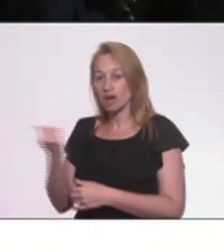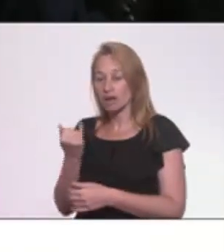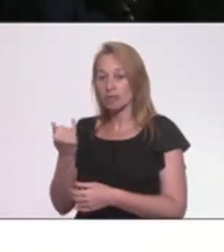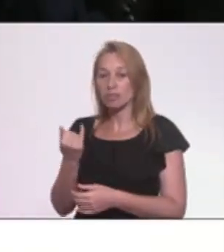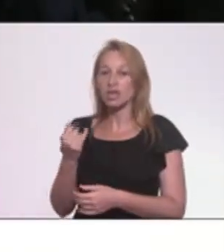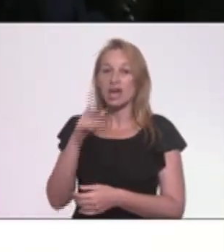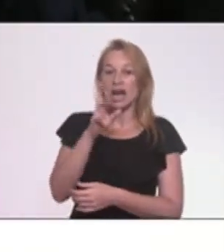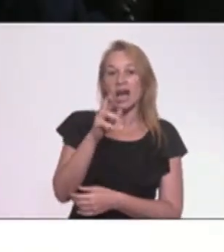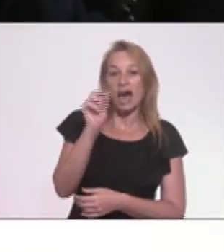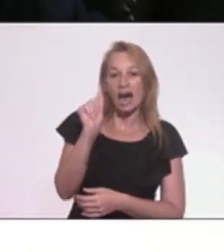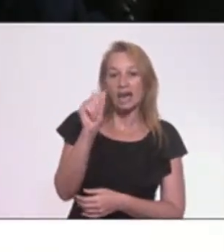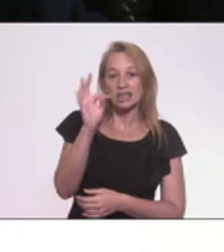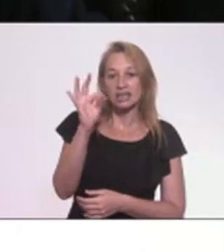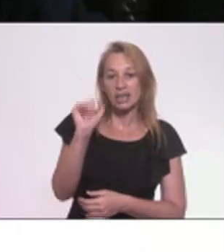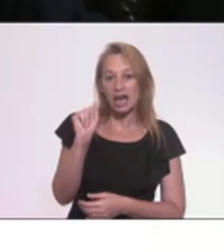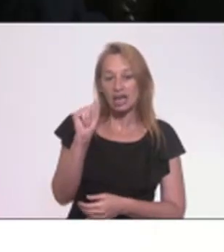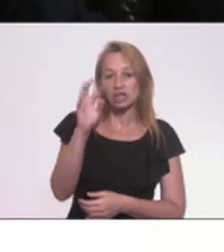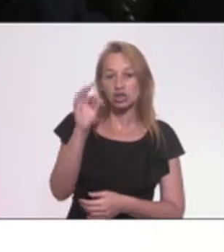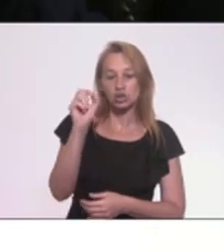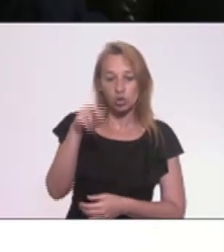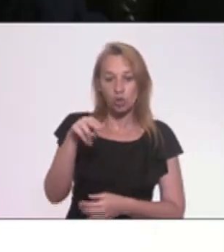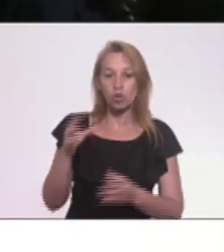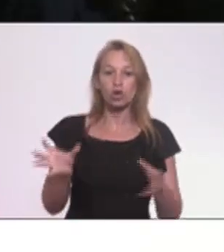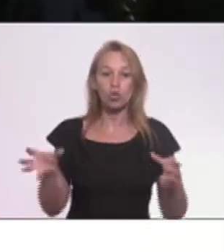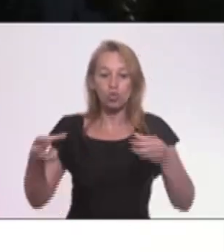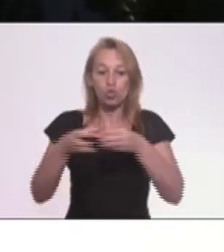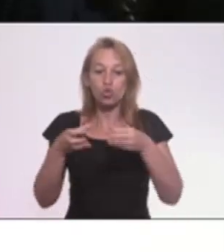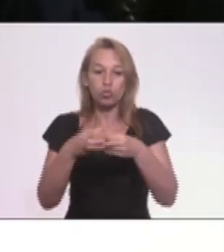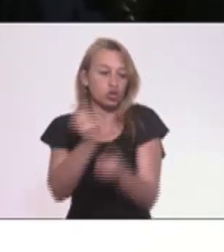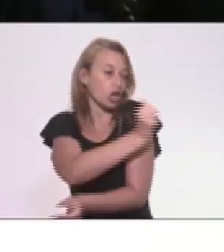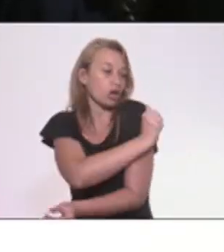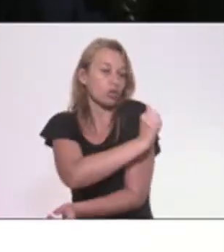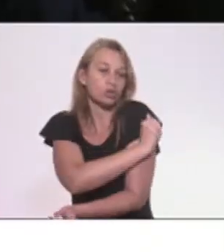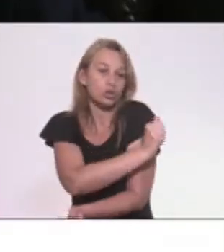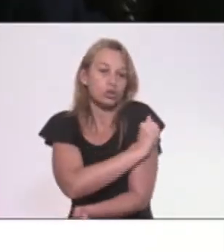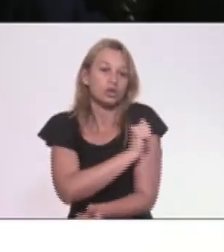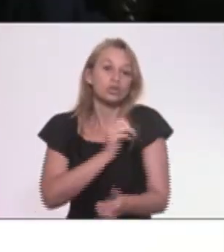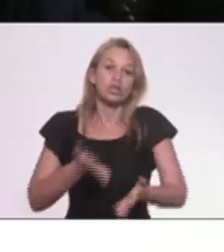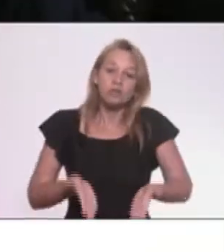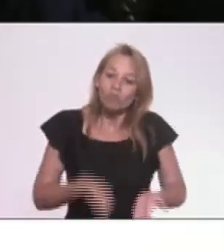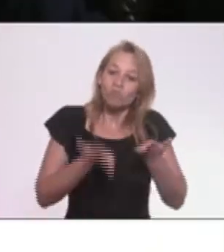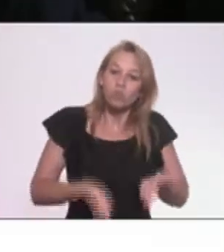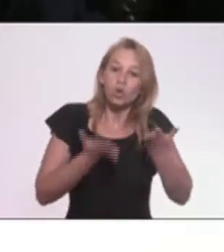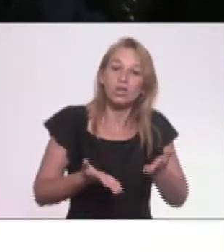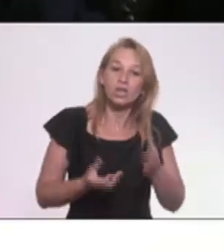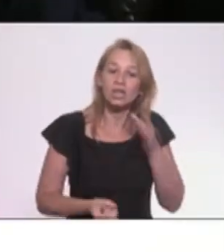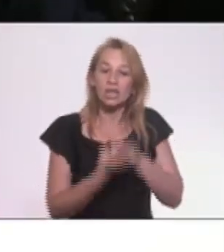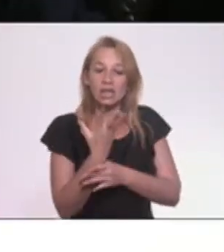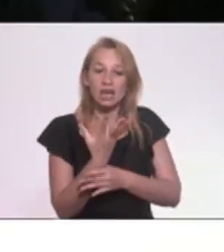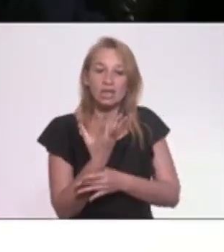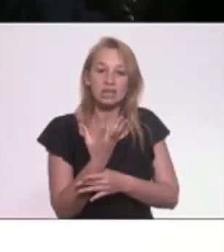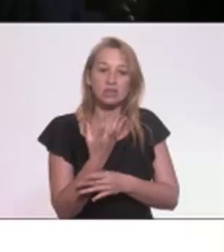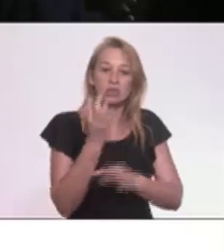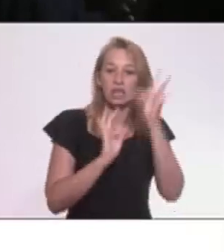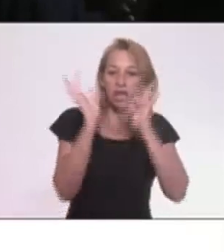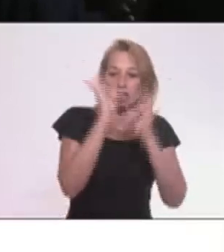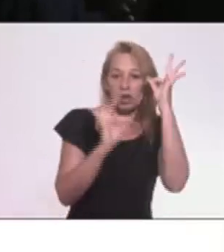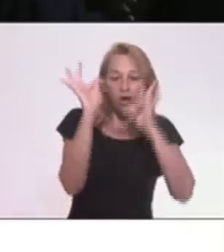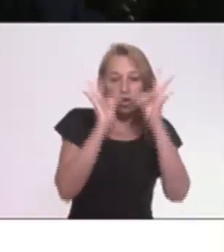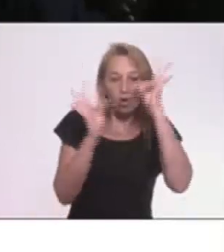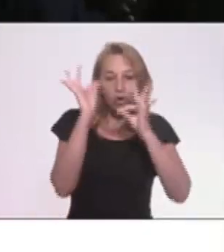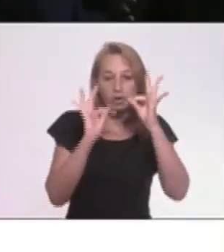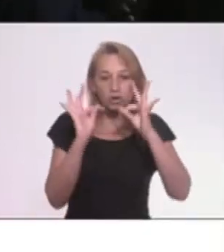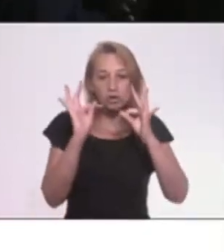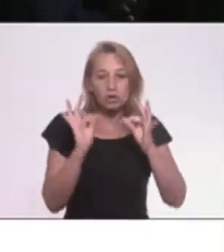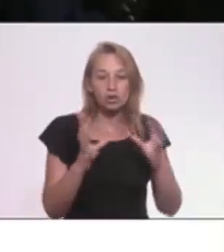Hackathon é um conjunto de alunos, né, que são estimulados a criar soluções tecnológicas para os